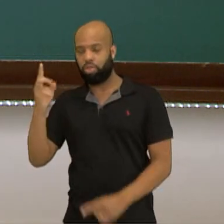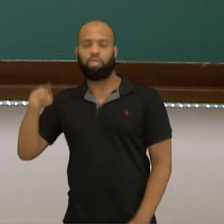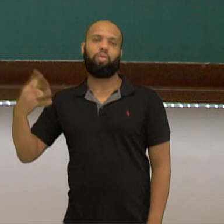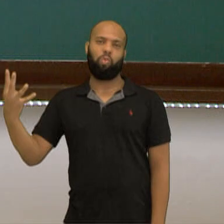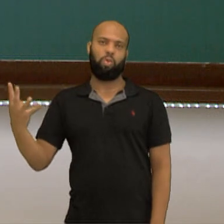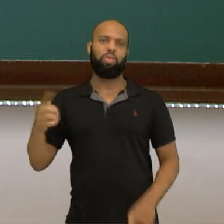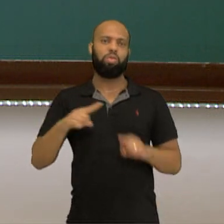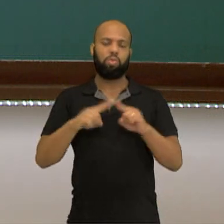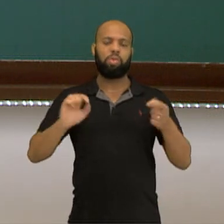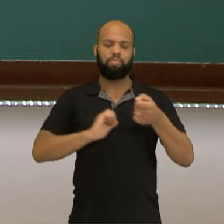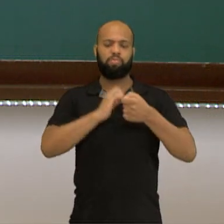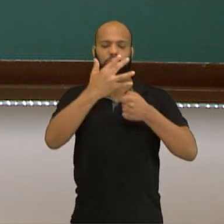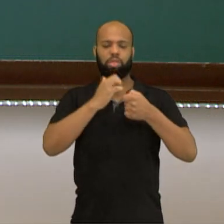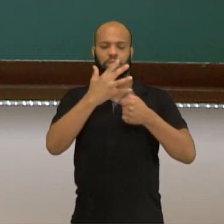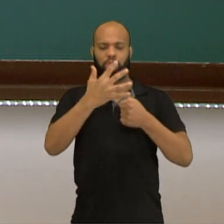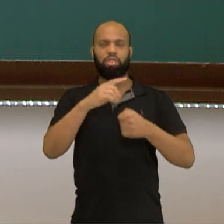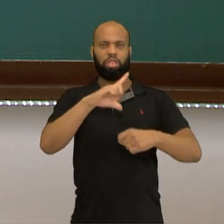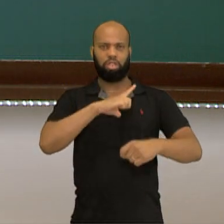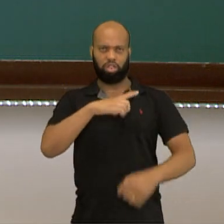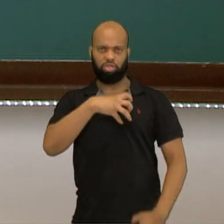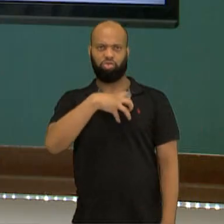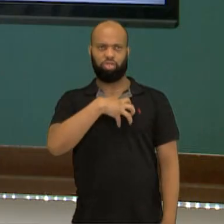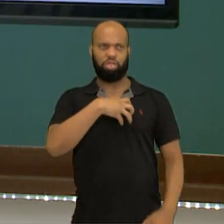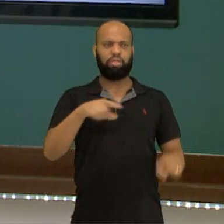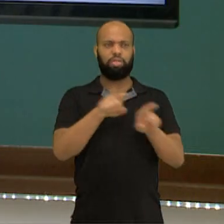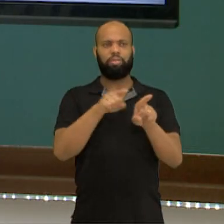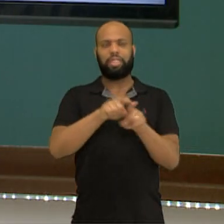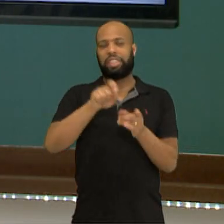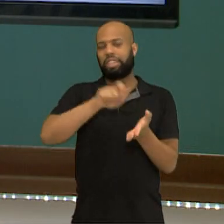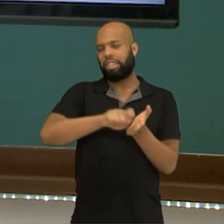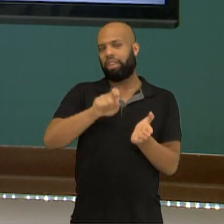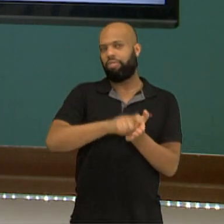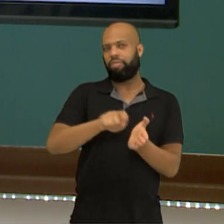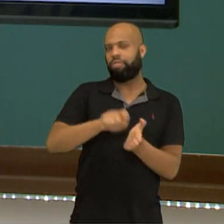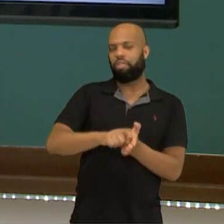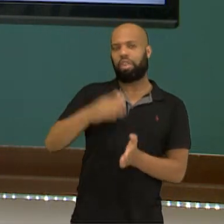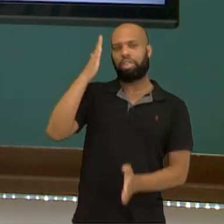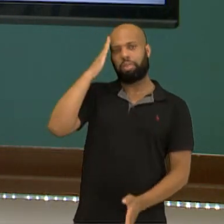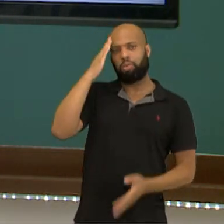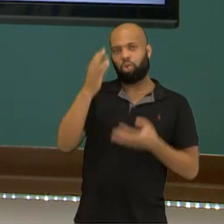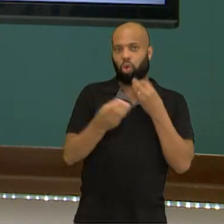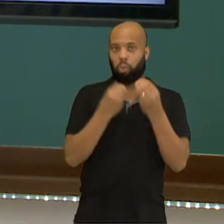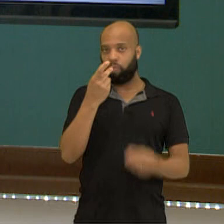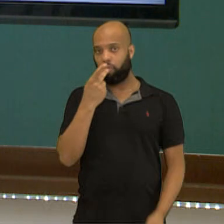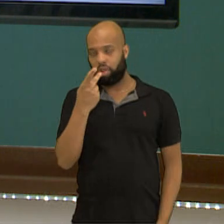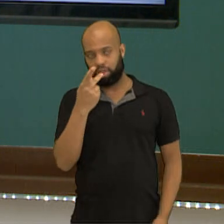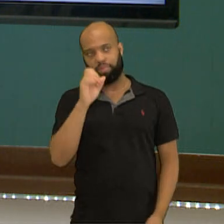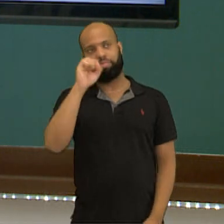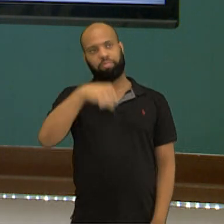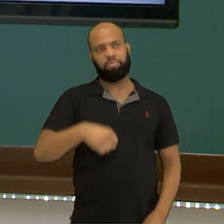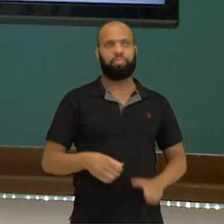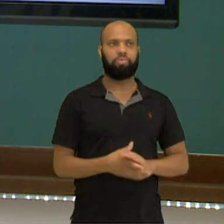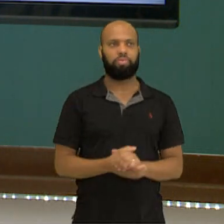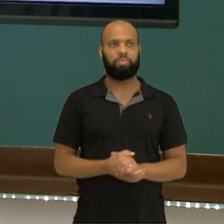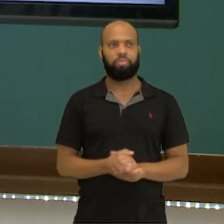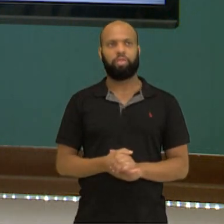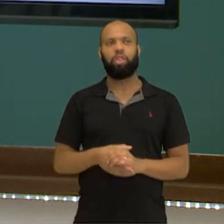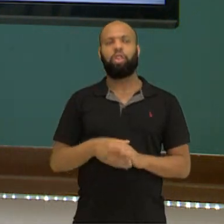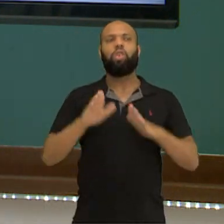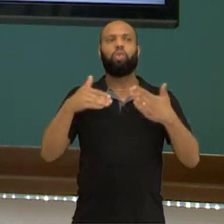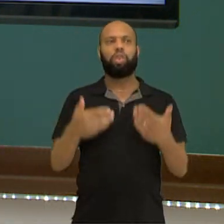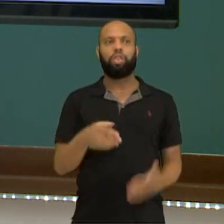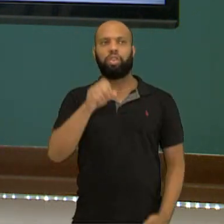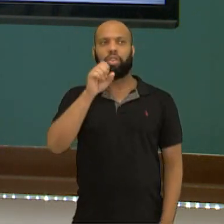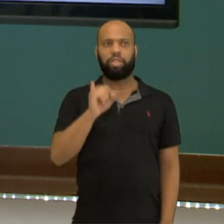a potenciação? Tem jeito da gente ler de forma diferenciada? Tem sim, olha lá. Quando